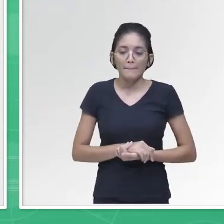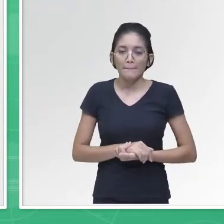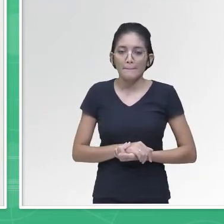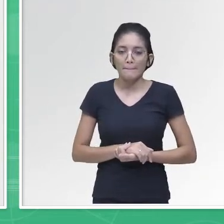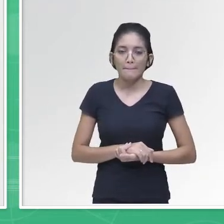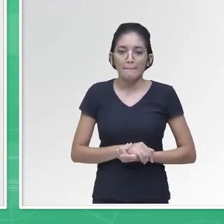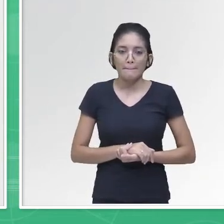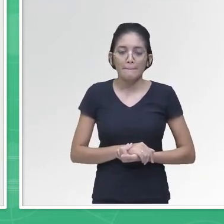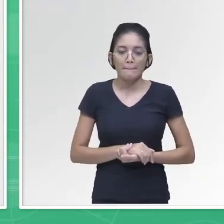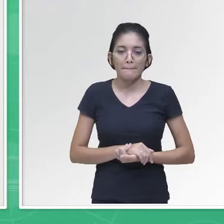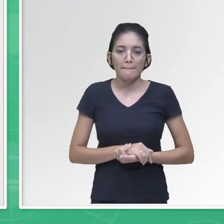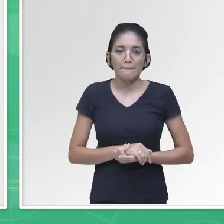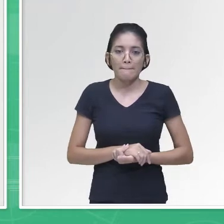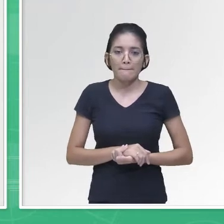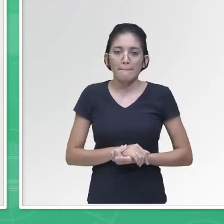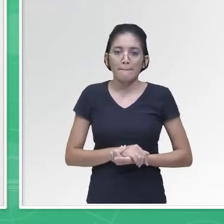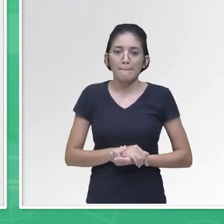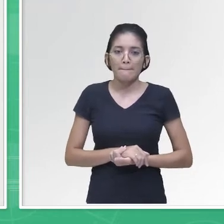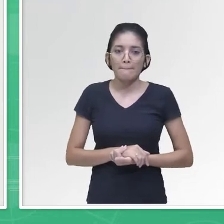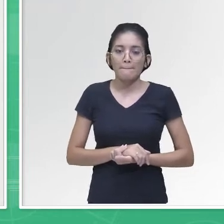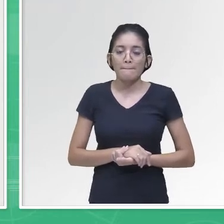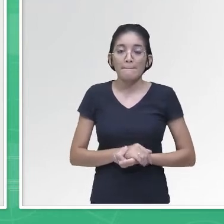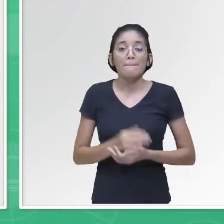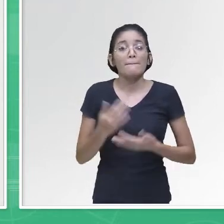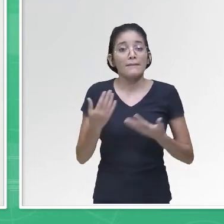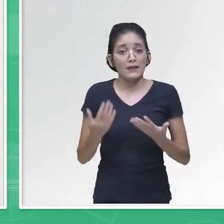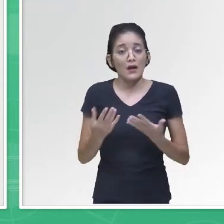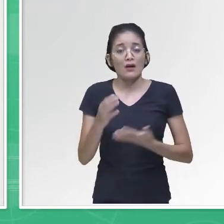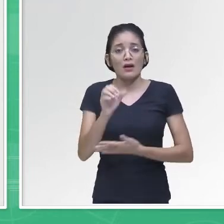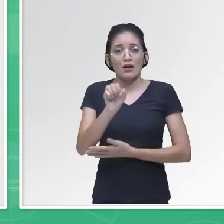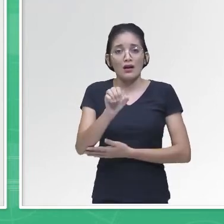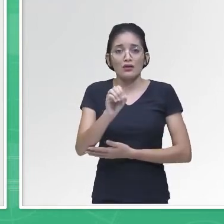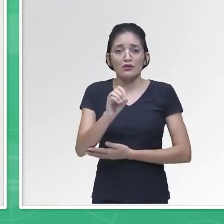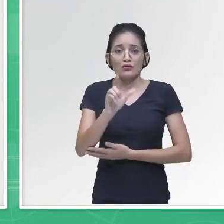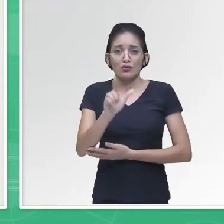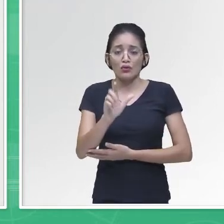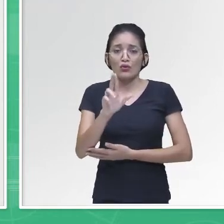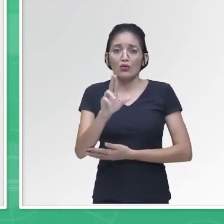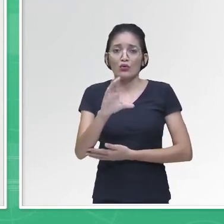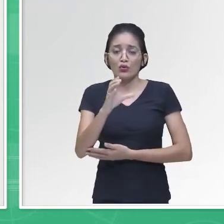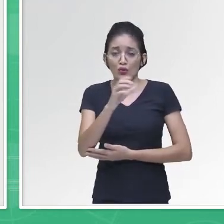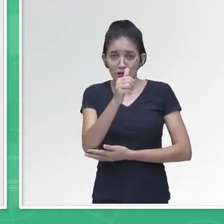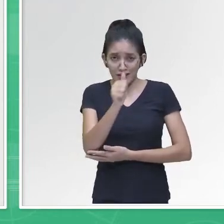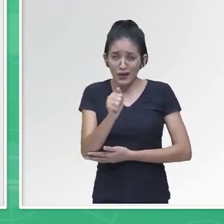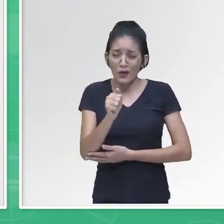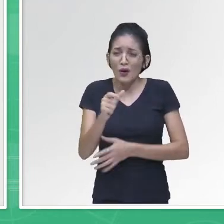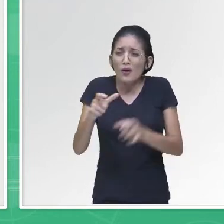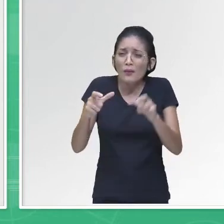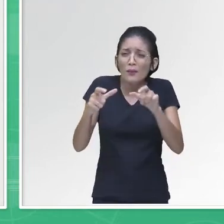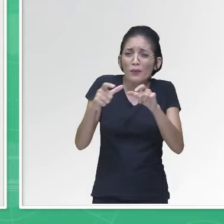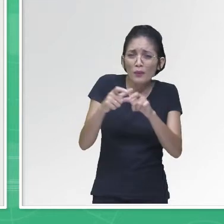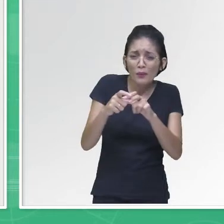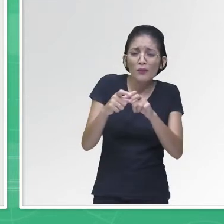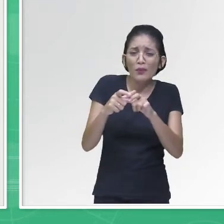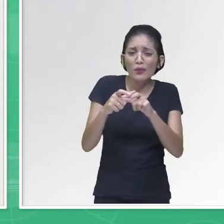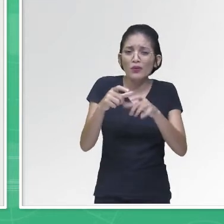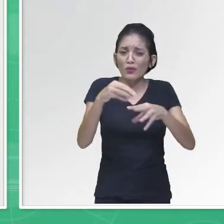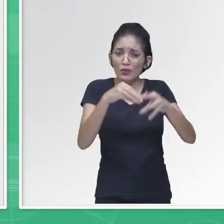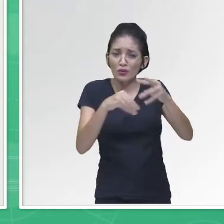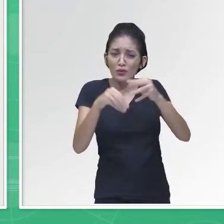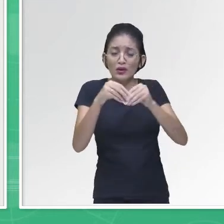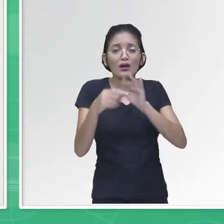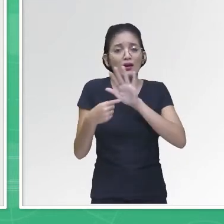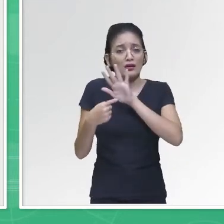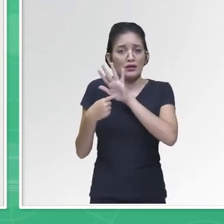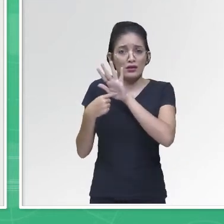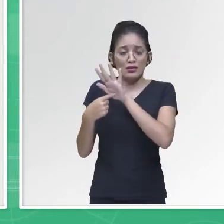a solução, ela contém menos soluto do que o estabelecido